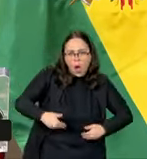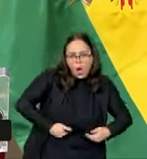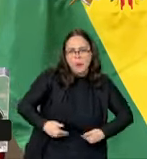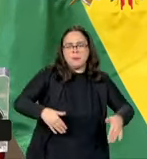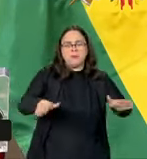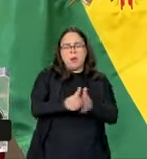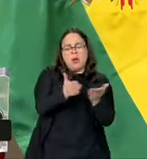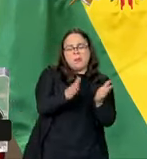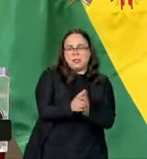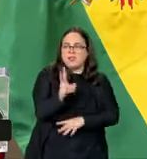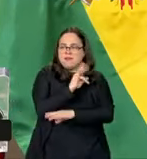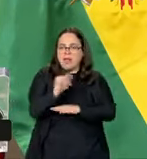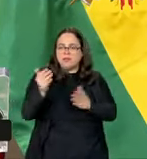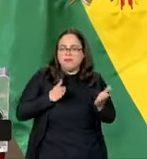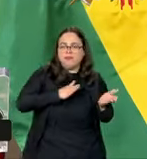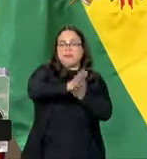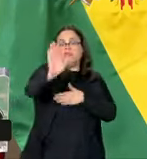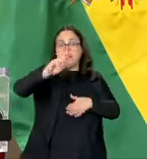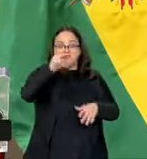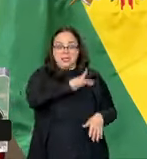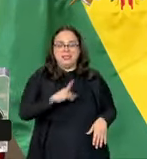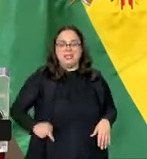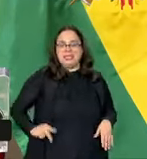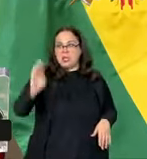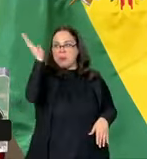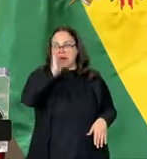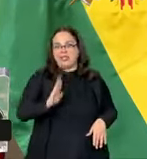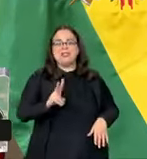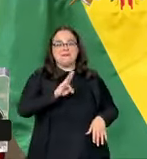será lançada pela presidência brasileira.